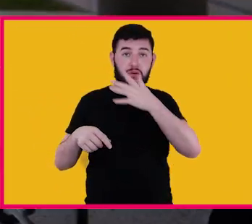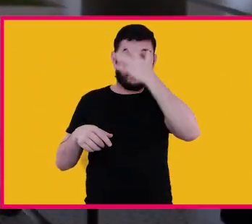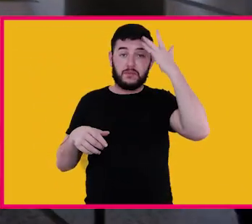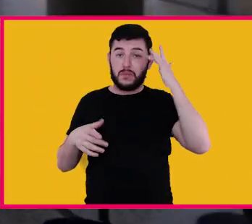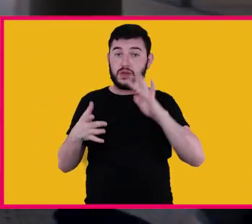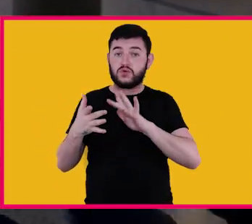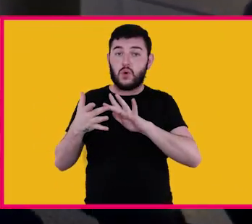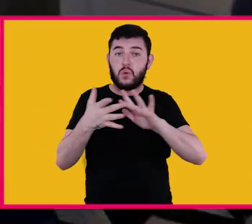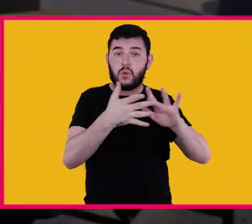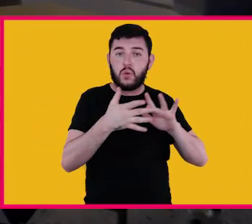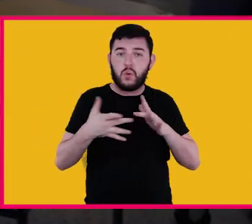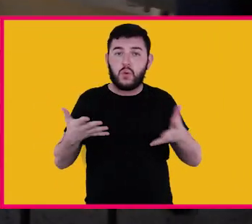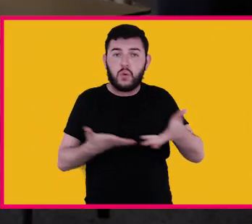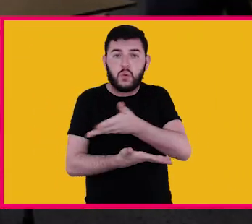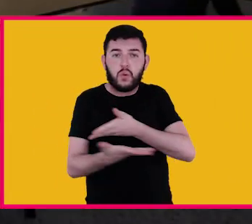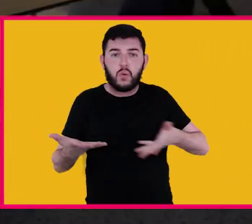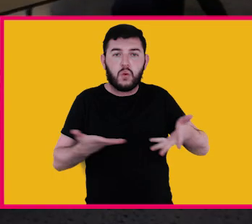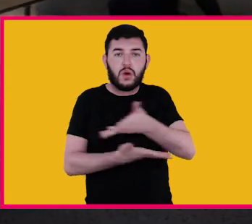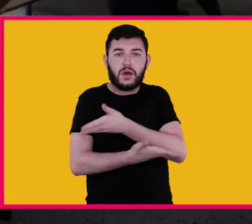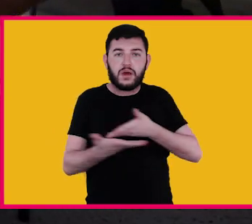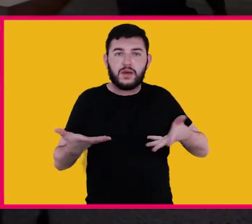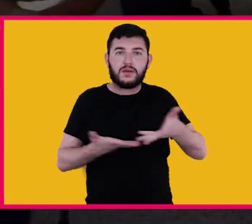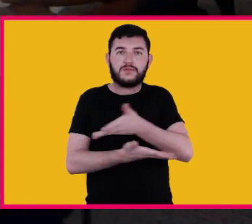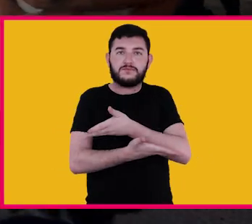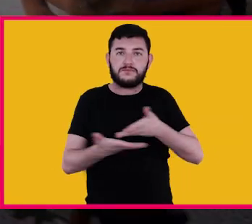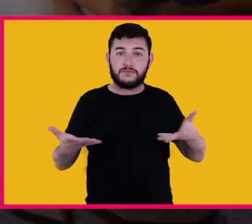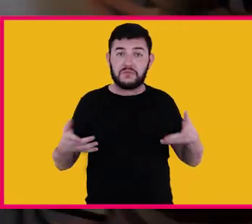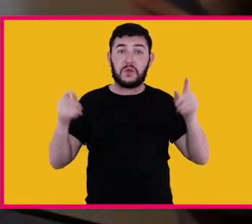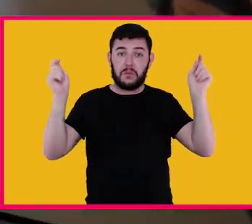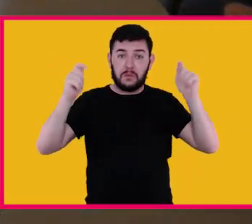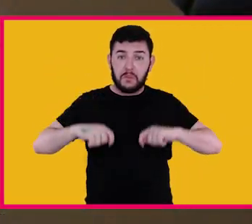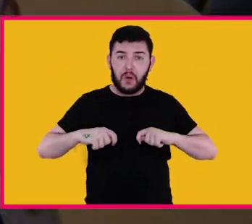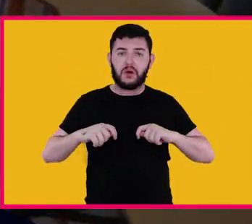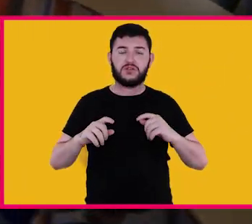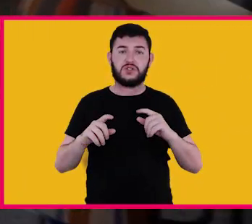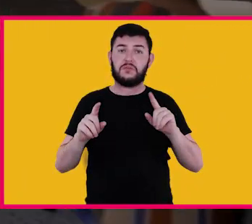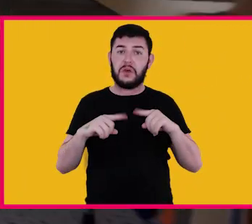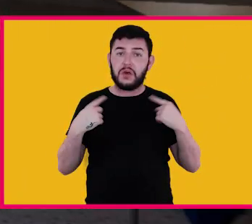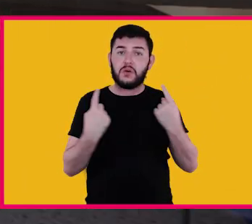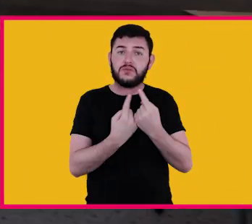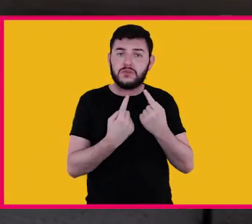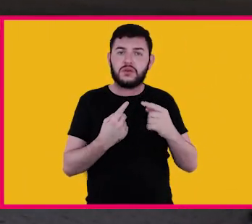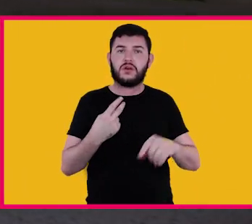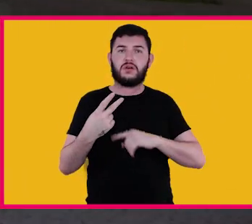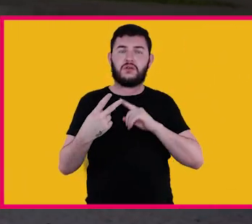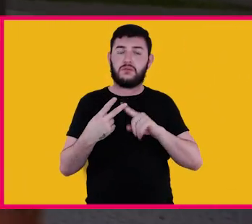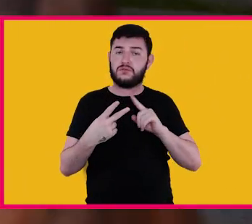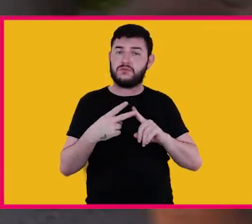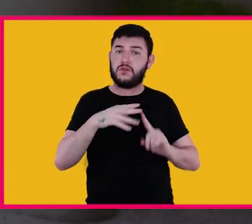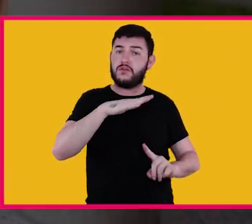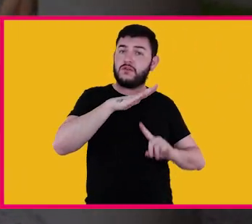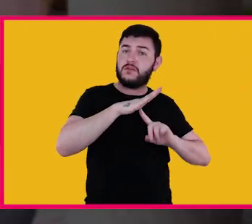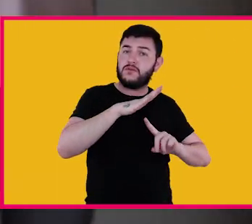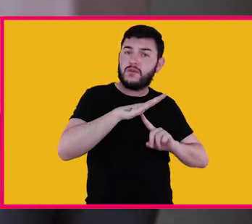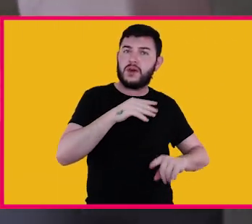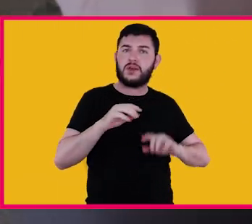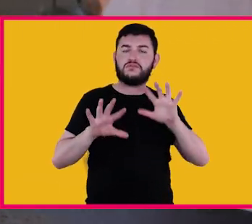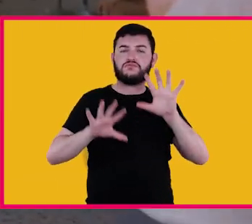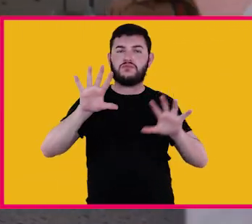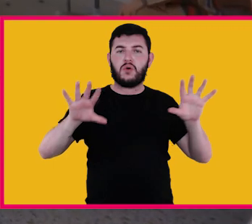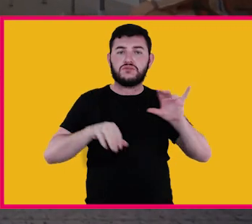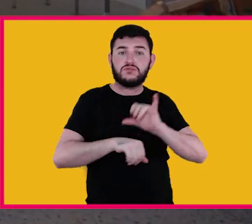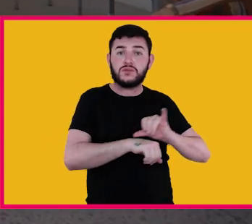que integra todos os principais ambientes. Ali podem acontecer encontros, feiras, exposições, eventos gastronômicos e uma infinidade